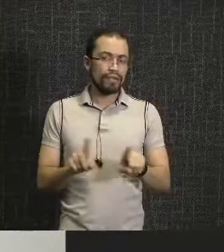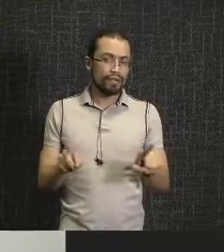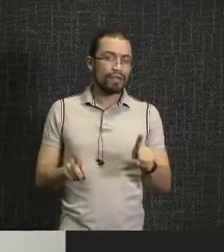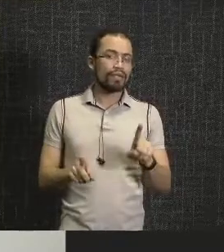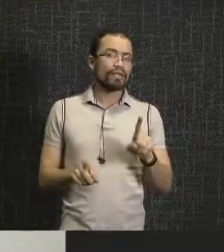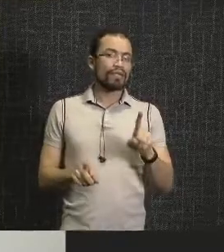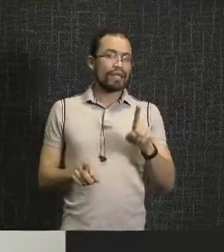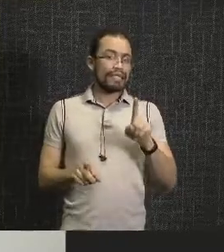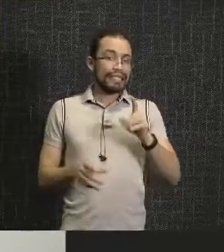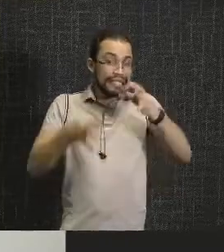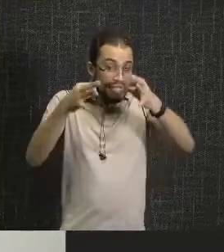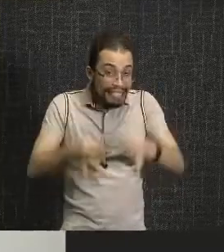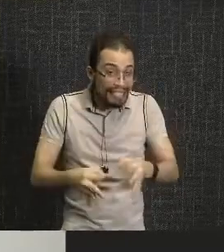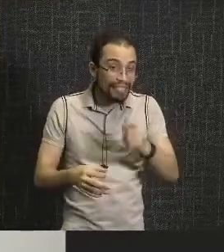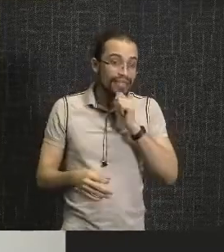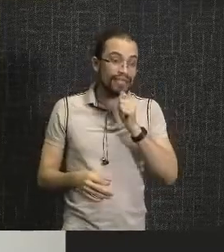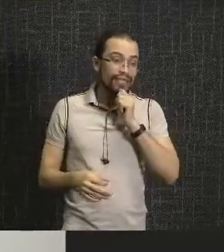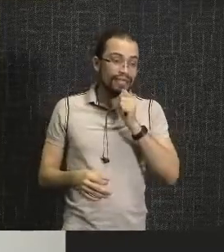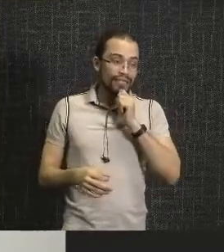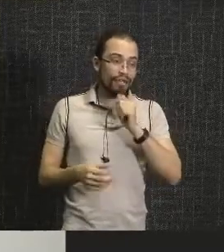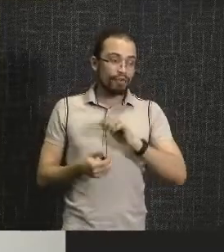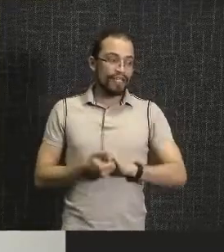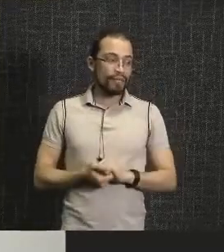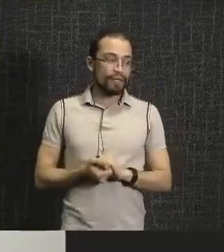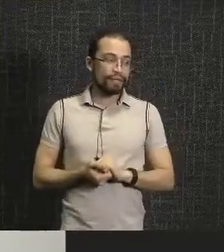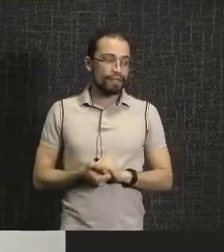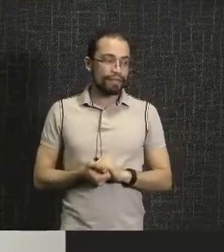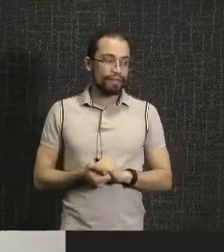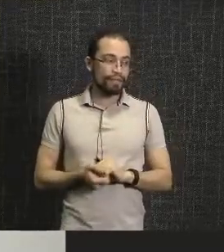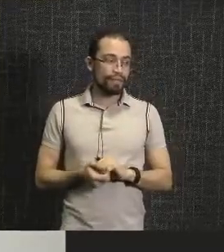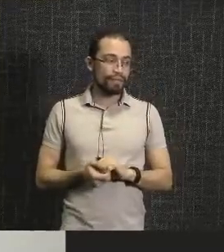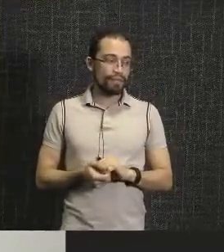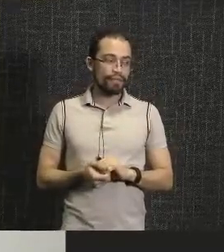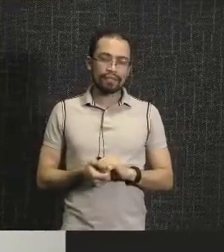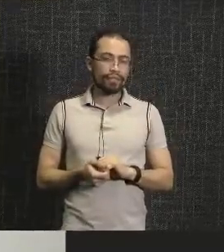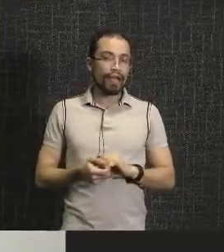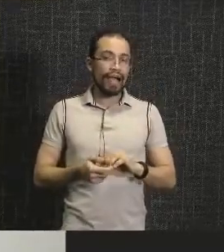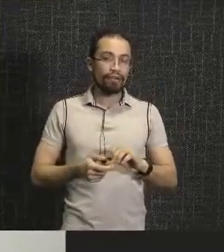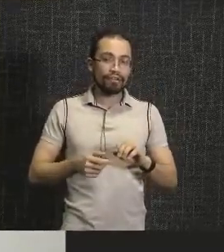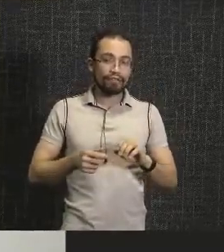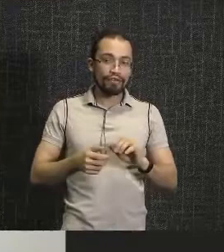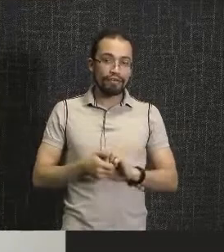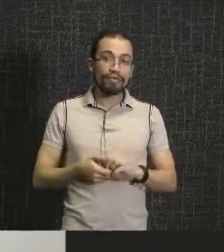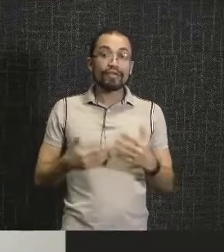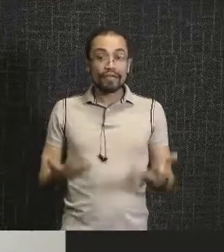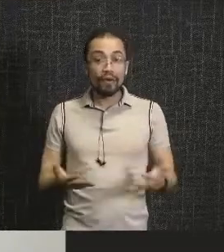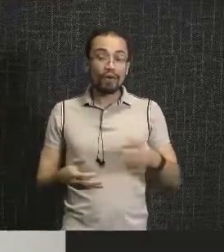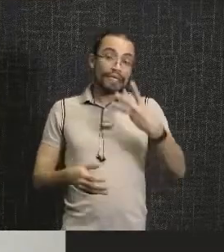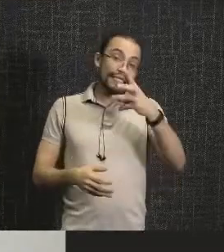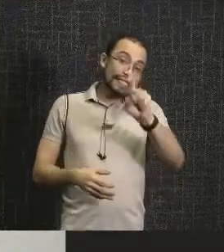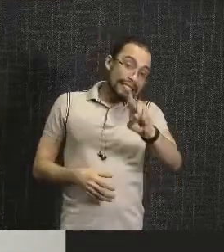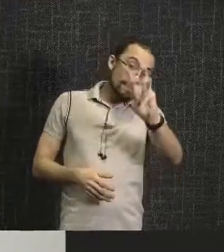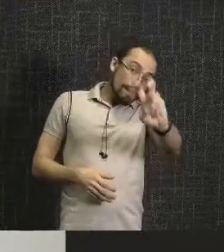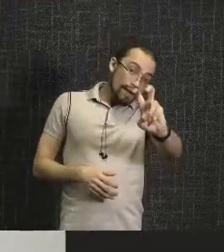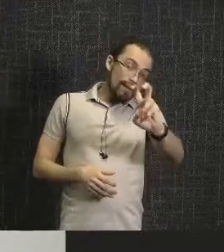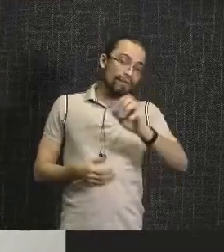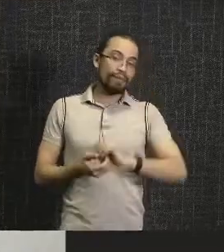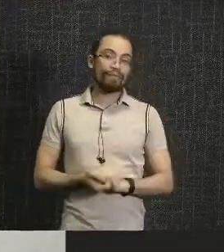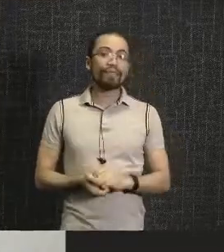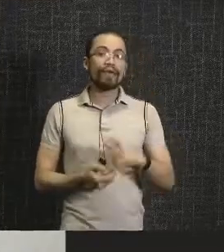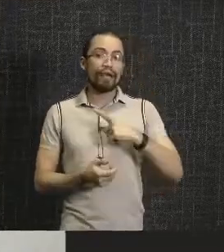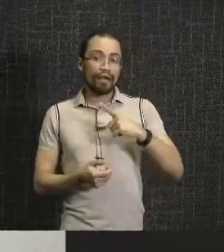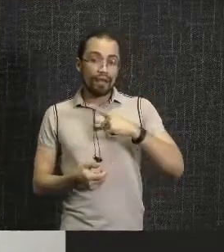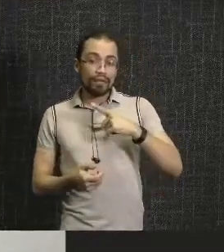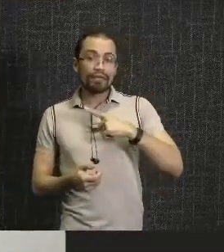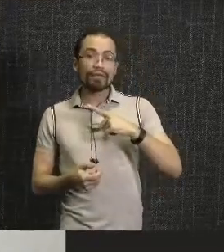ter. Né? Para o ano que vem, o pessoal trabalha com crescimento de 3,5, seria uma recuperação boa, seria uma